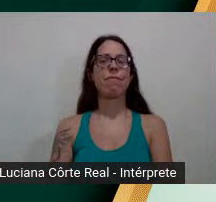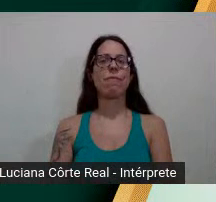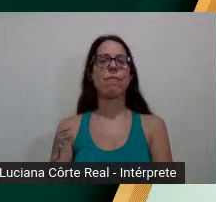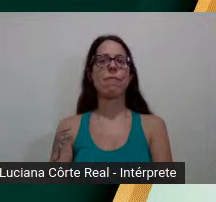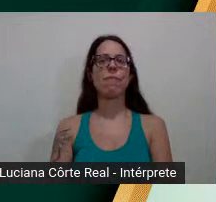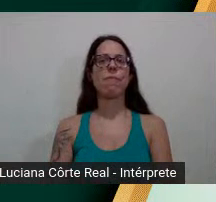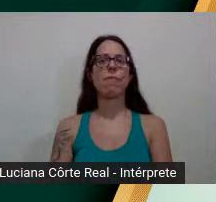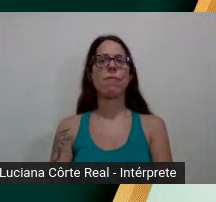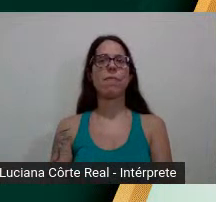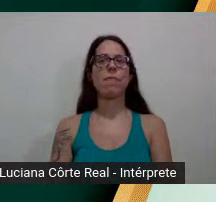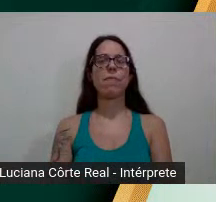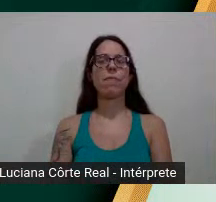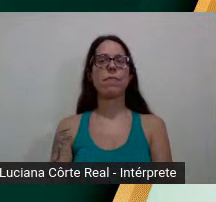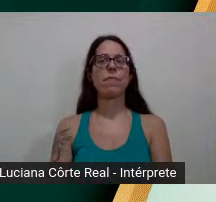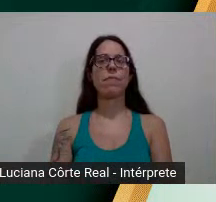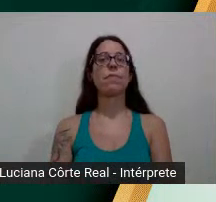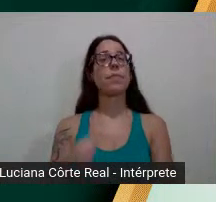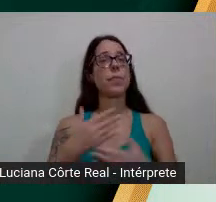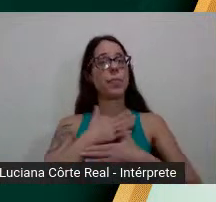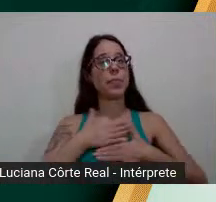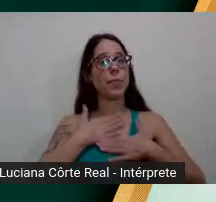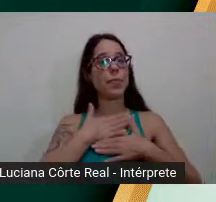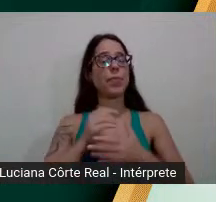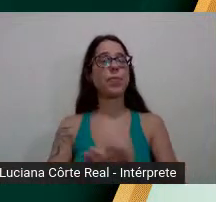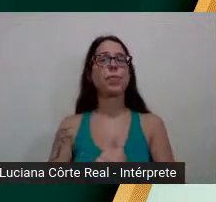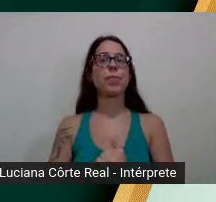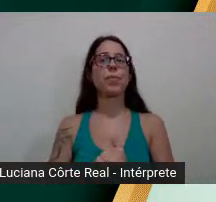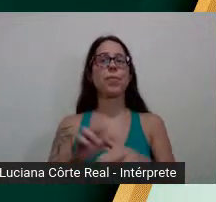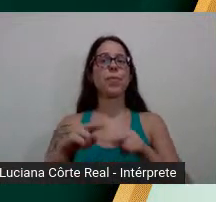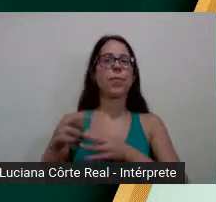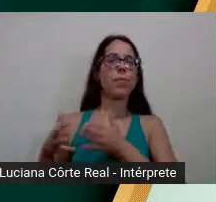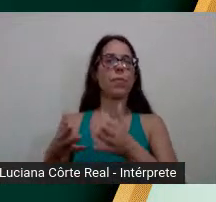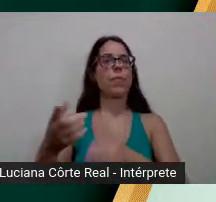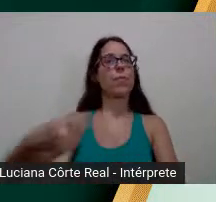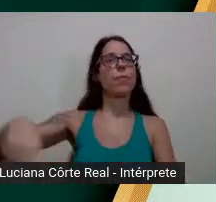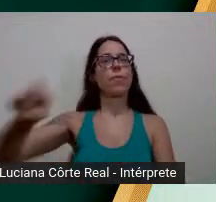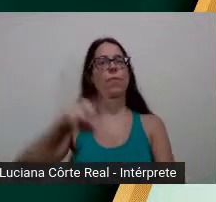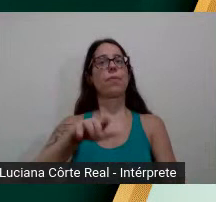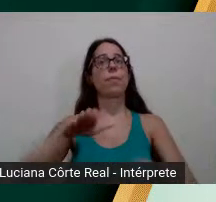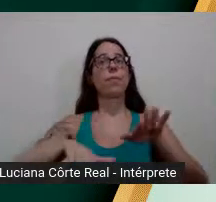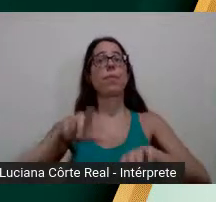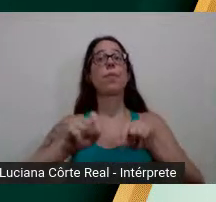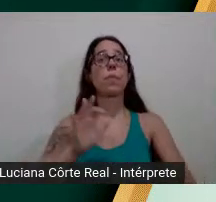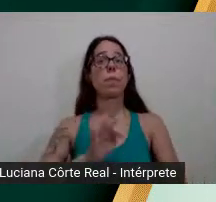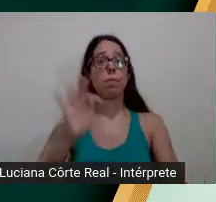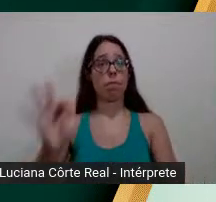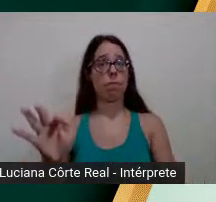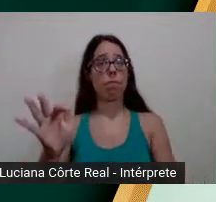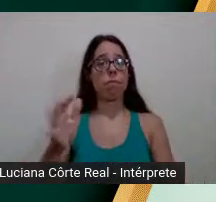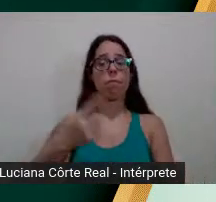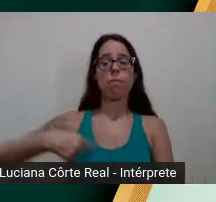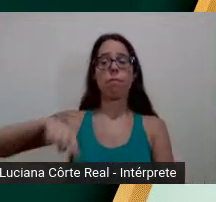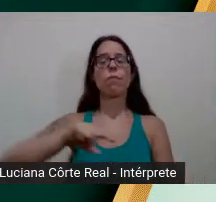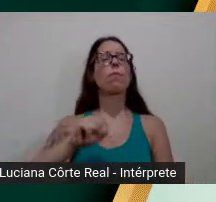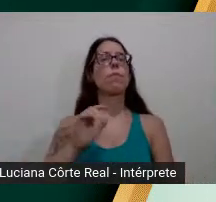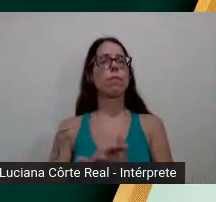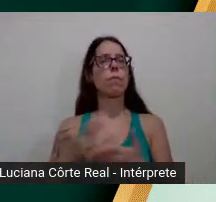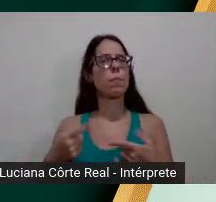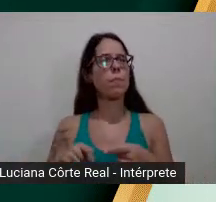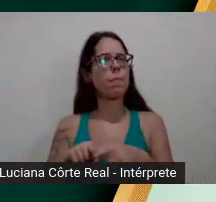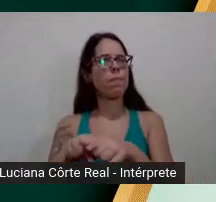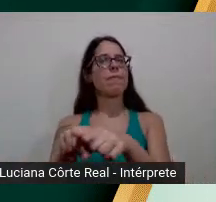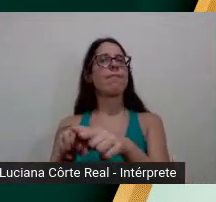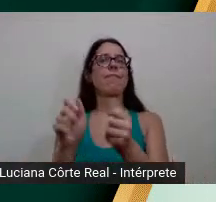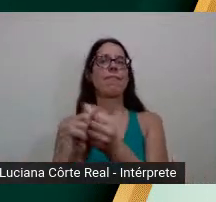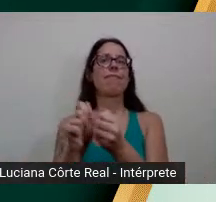E com a grata satisfação da caminhada de vocês, quem sabe ainda seremos grandes parceiros juntos na